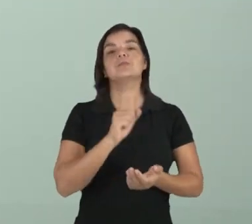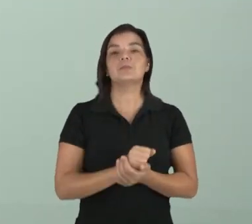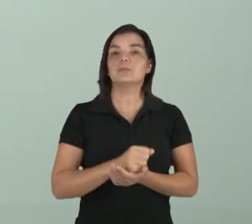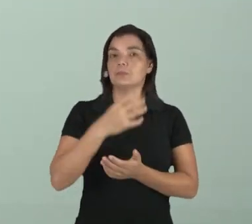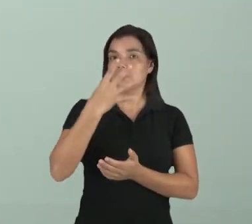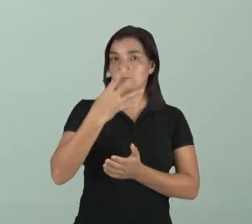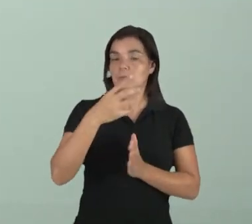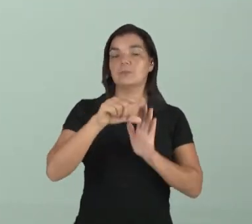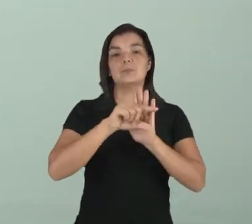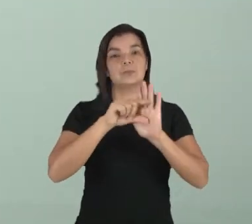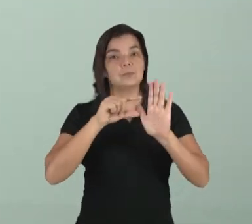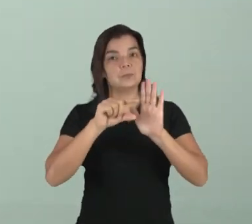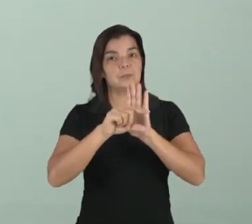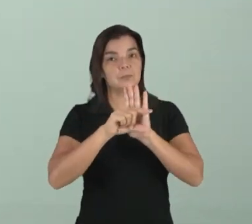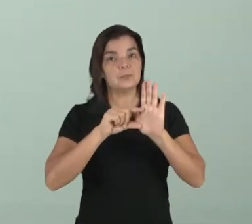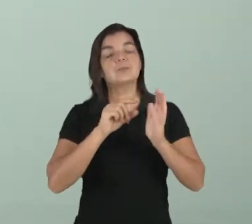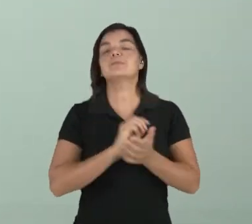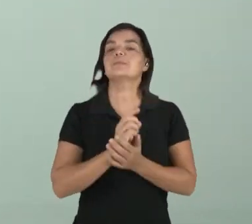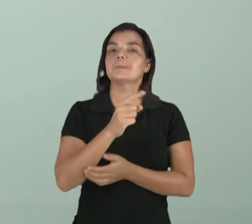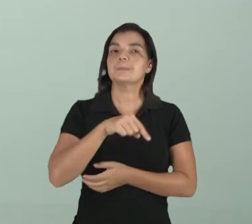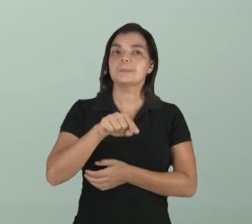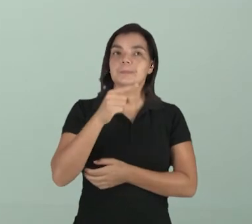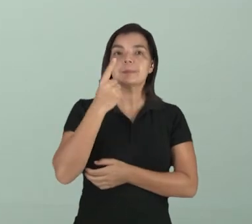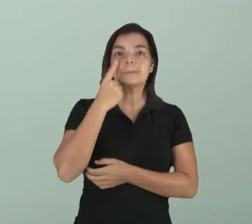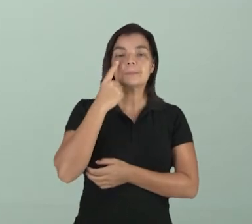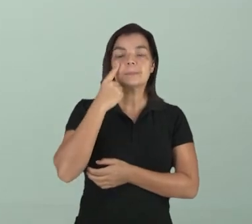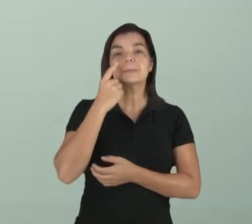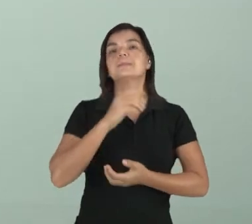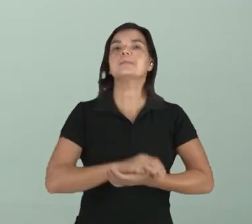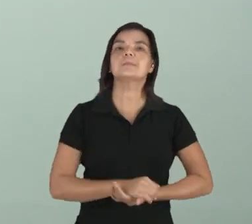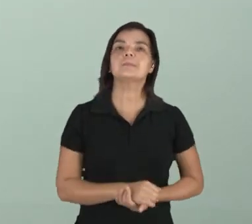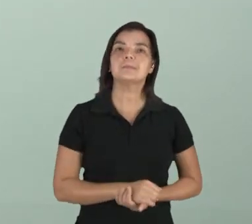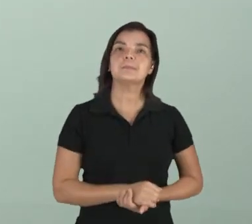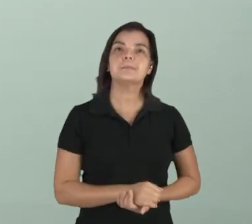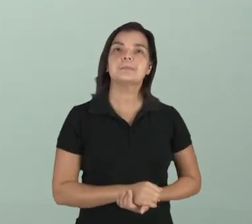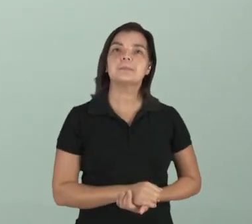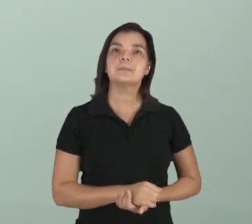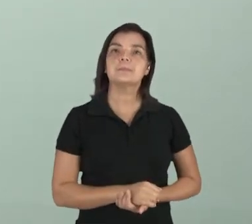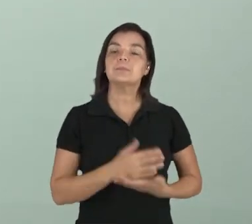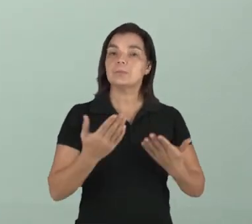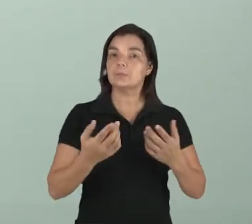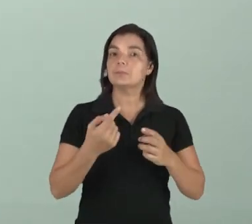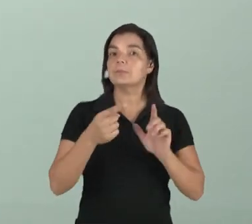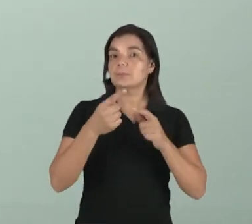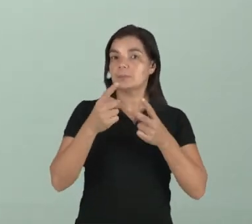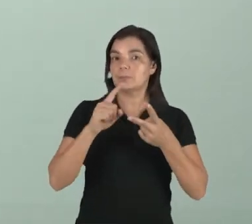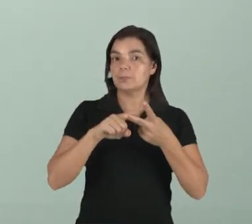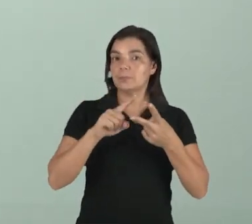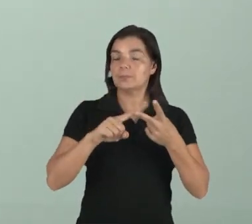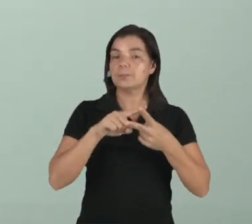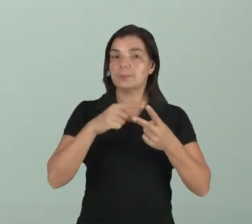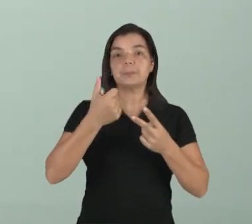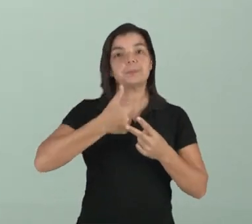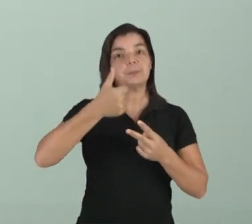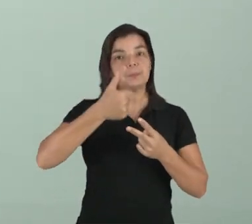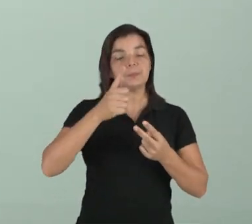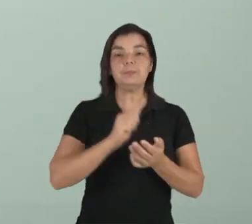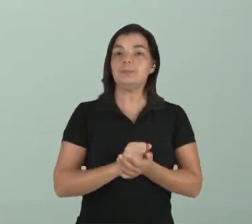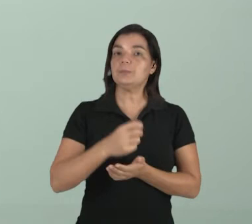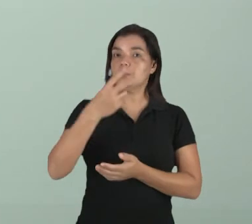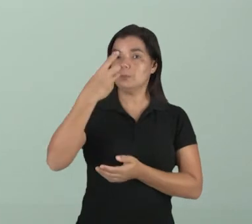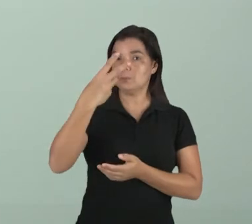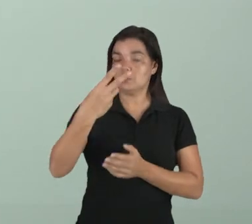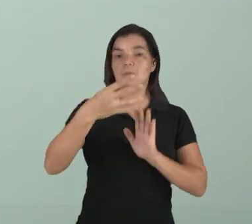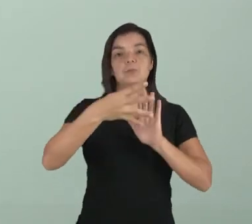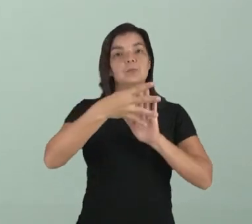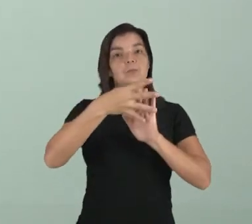com 4 versos, que nem vocês podem observar no soneto que a gente acabou de ler. As 2 primeiras estrofes eu tenho 2